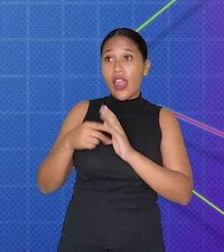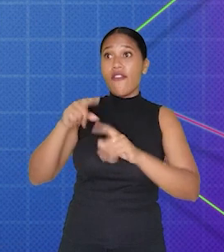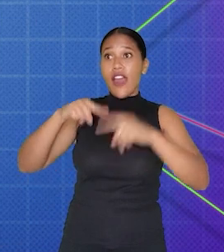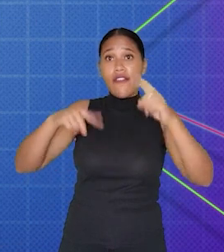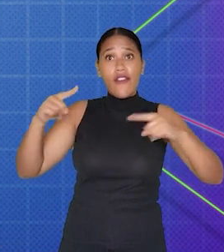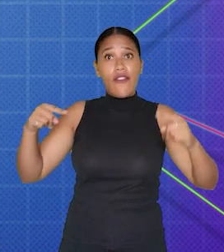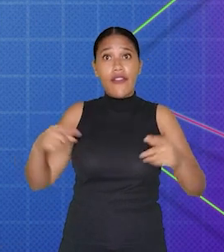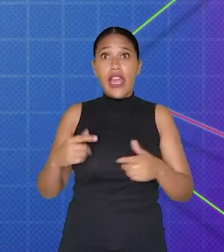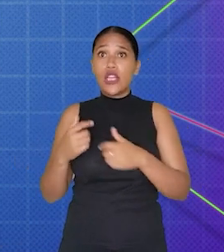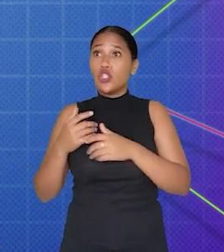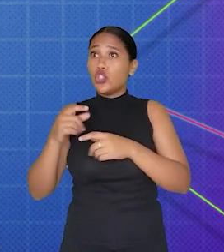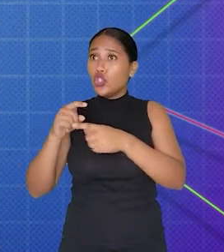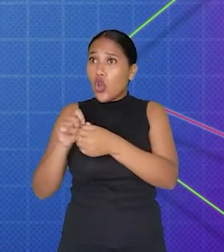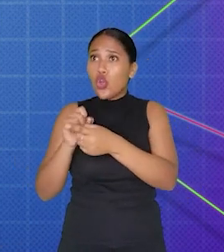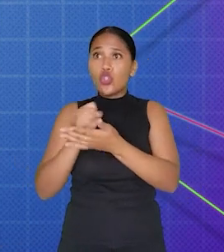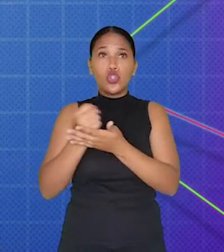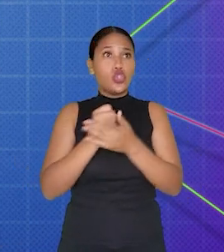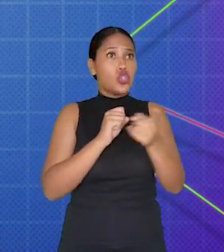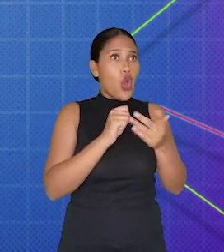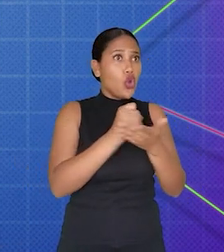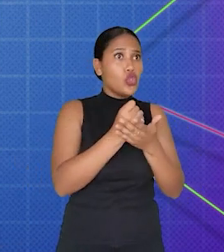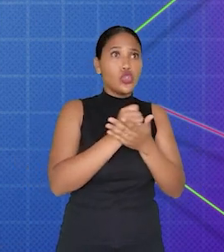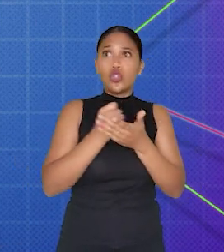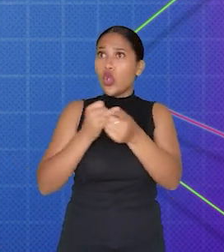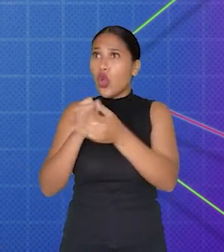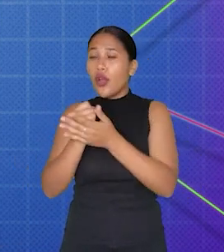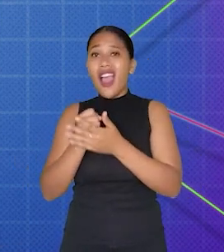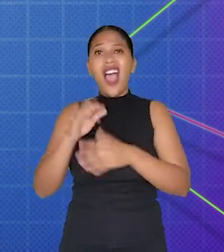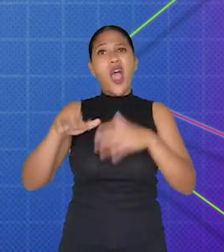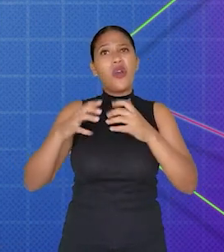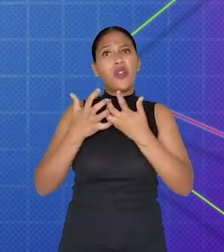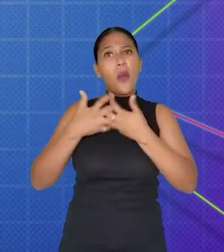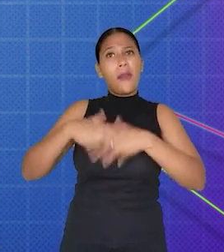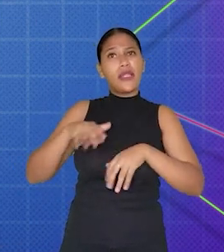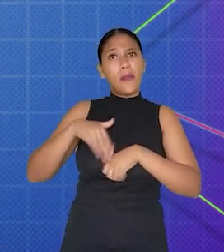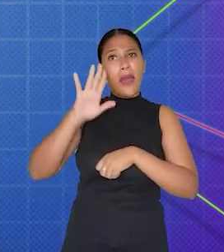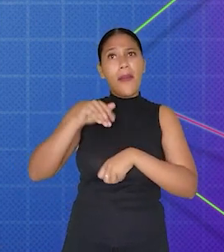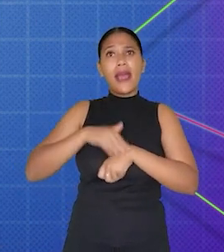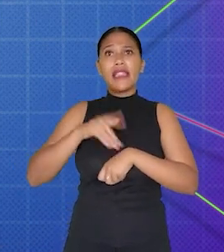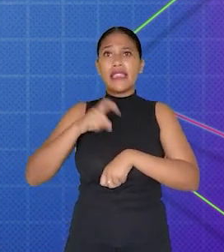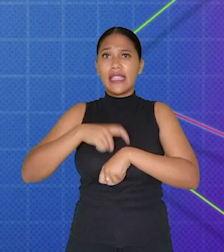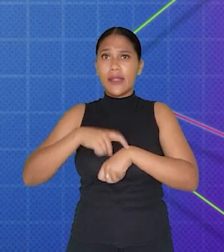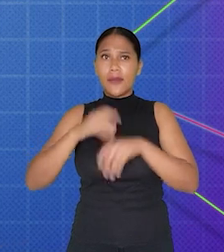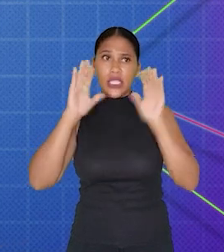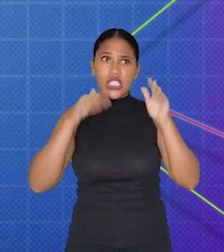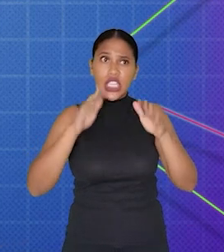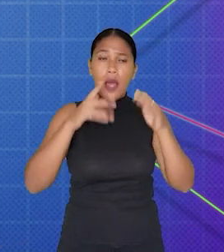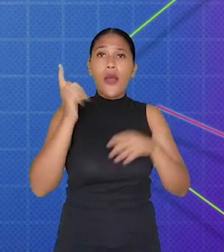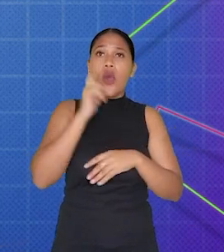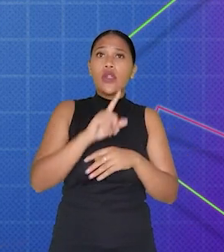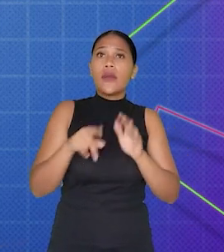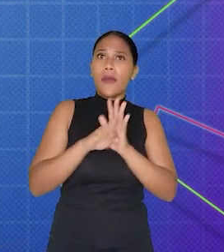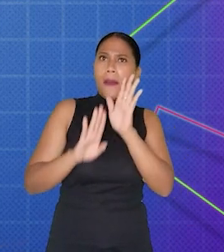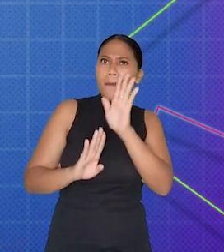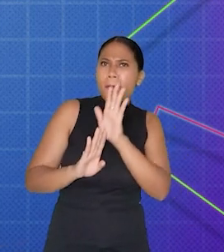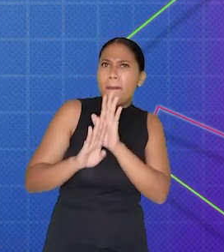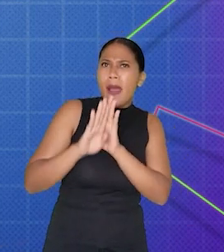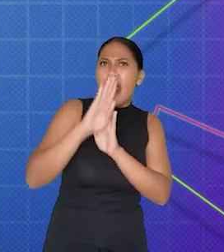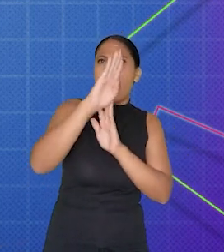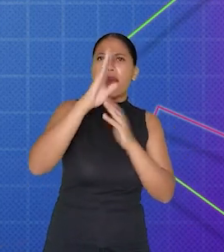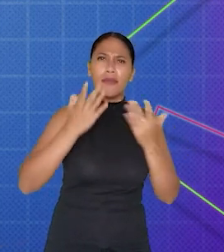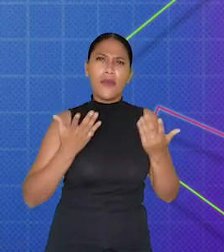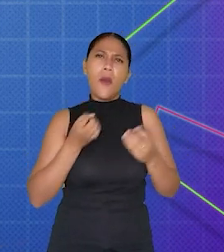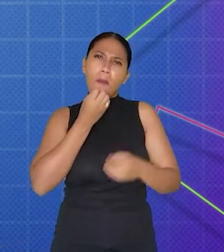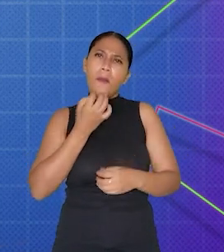variar significativamente de jogo para jogo e de jogador para jogador. Alguns jogos são mais complexos e exigem mais tempo de dedicação para que o